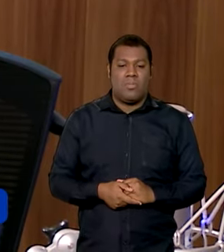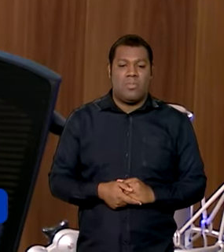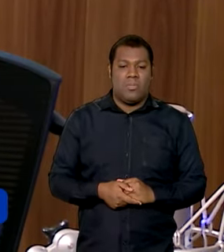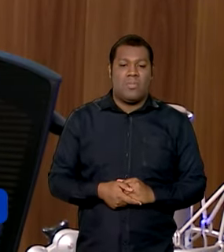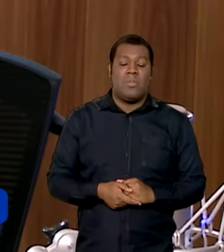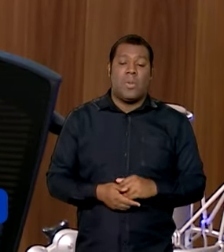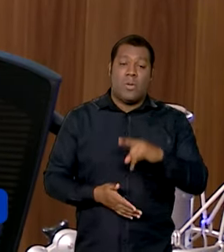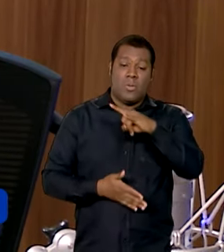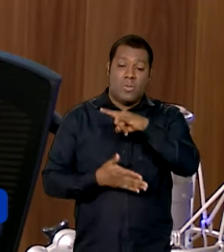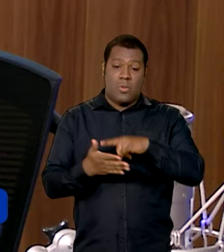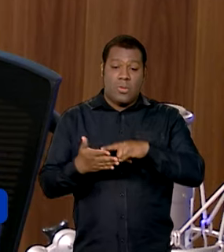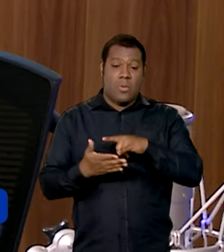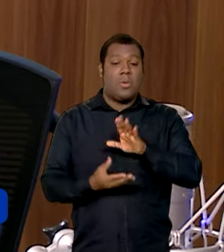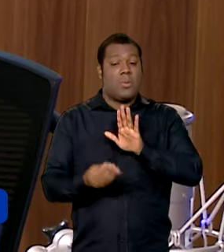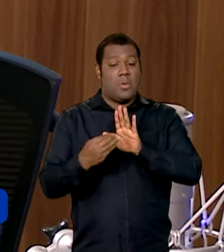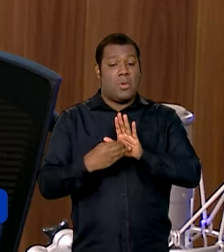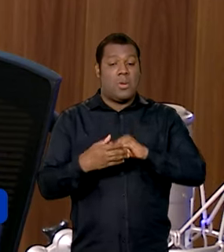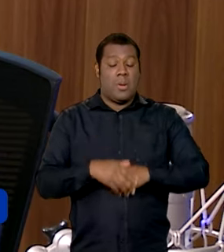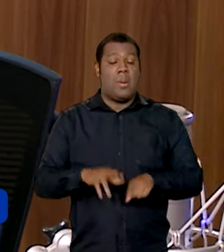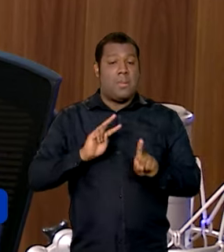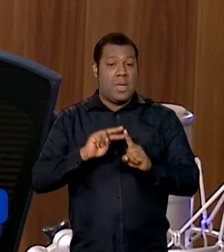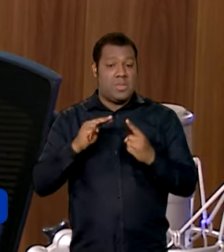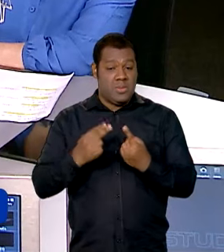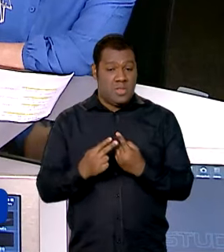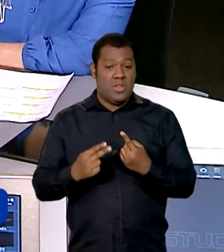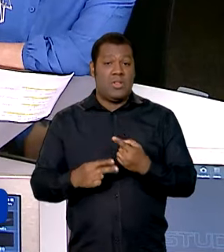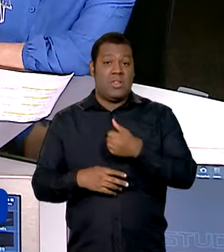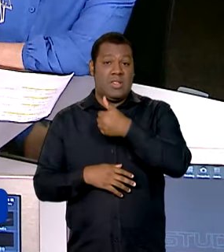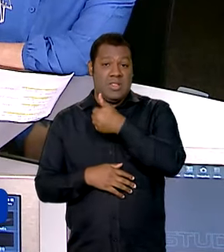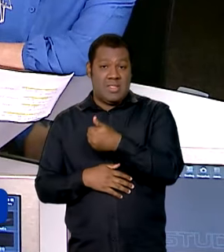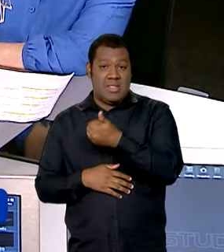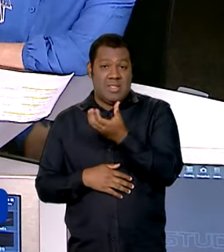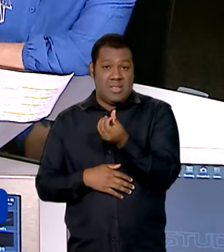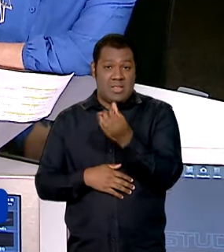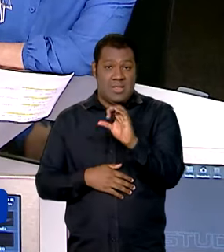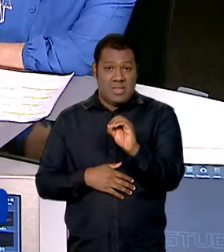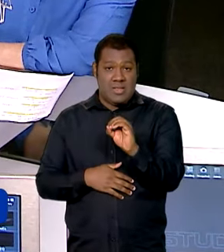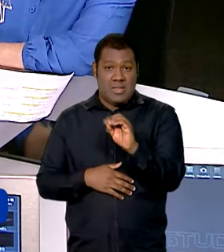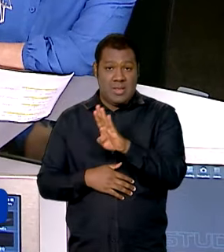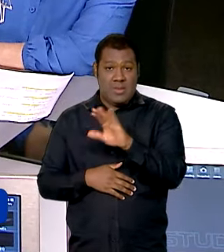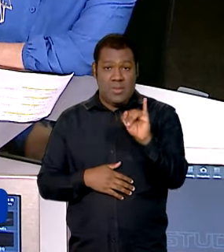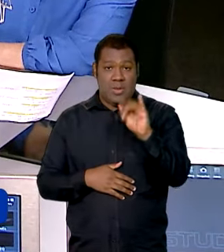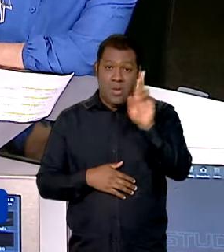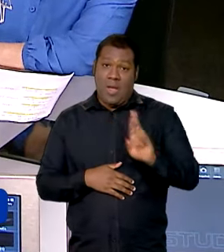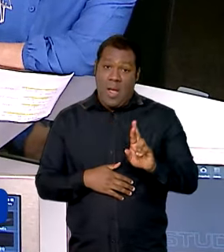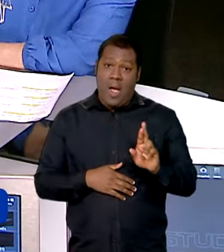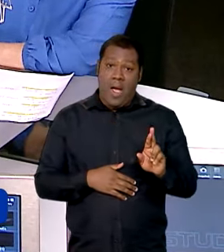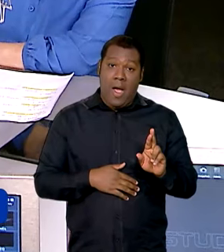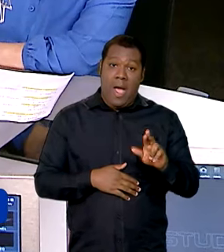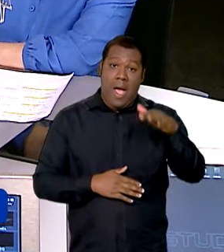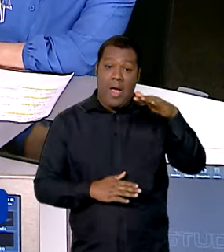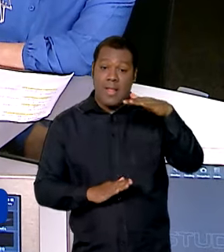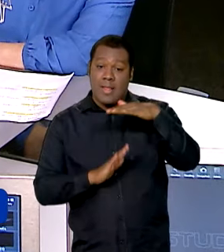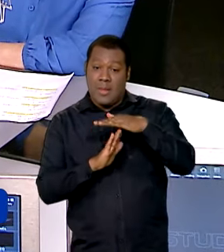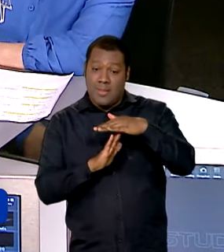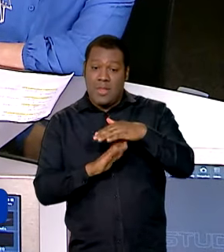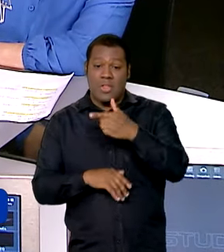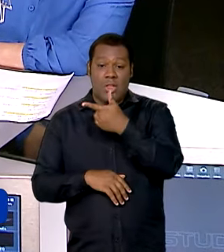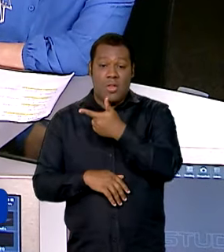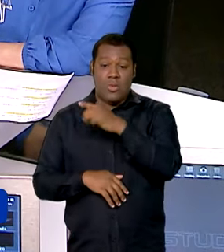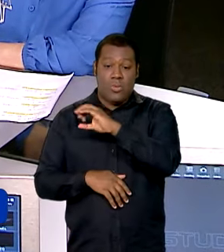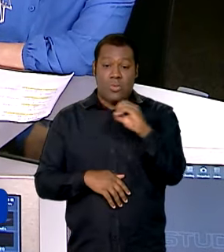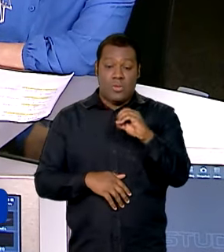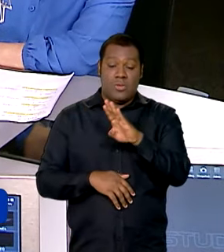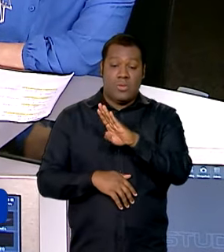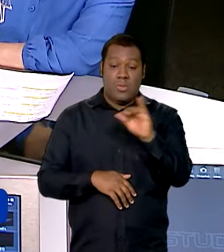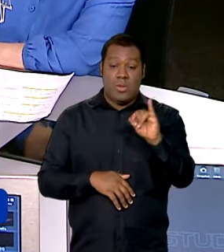então a previsão de mais de 160 bilhões de reais podendo chegar a R 200 bilhões de reais de entrar